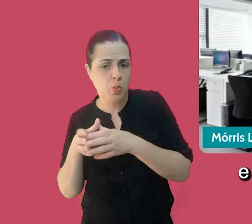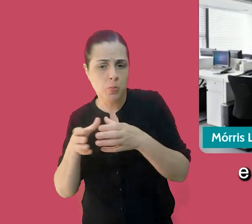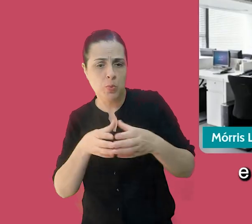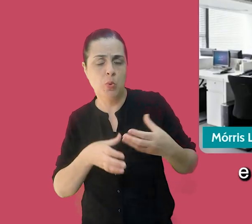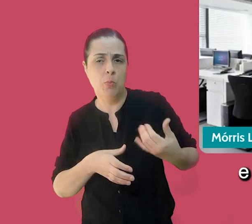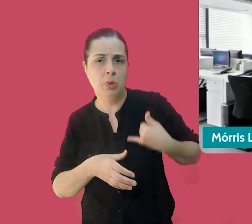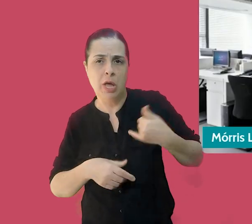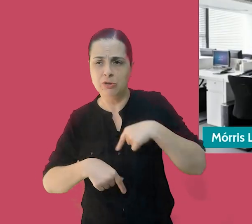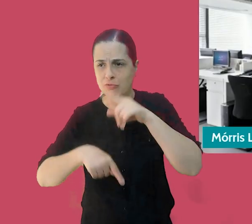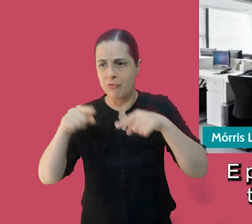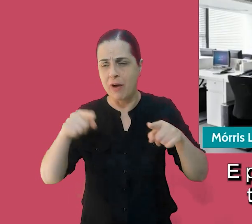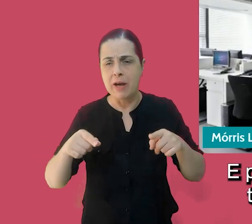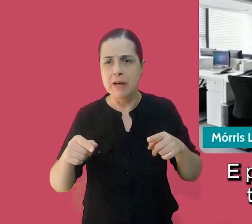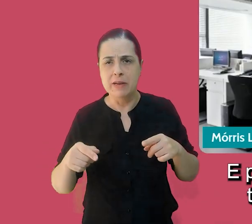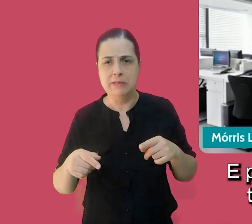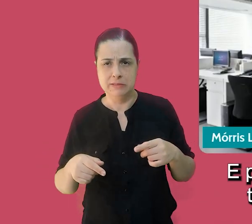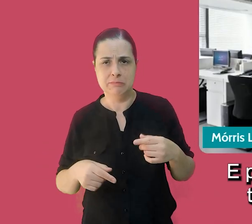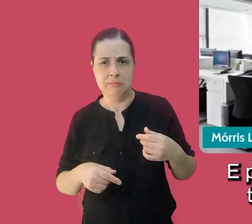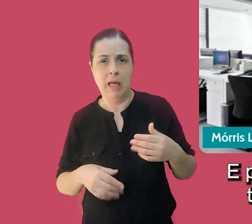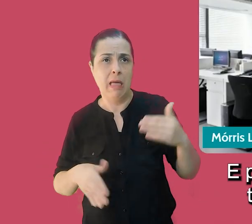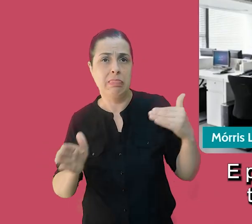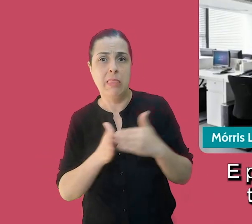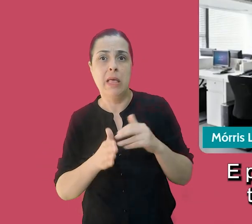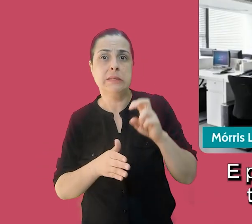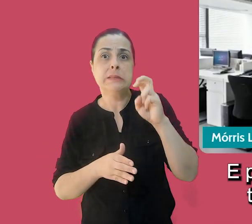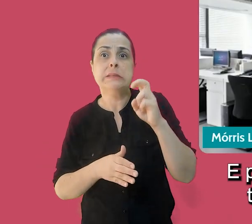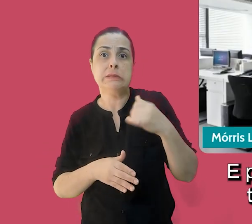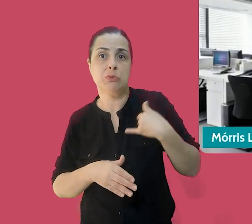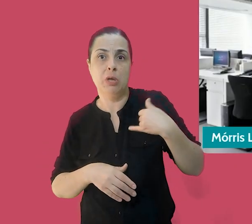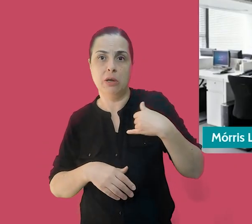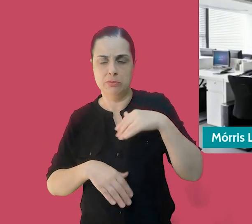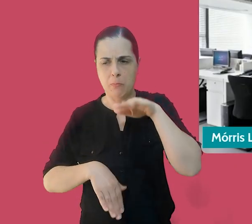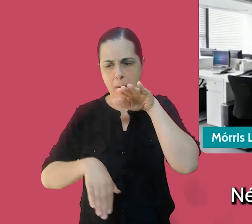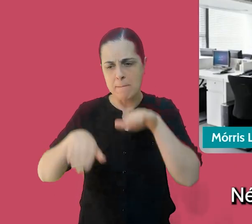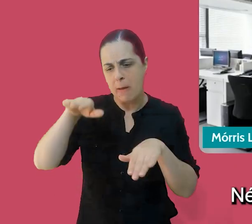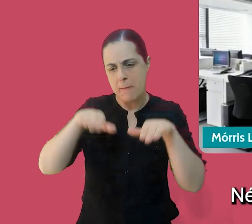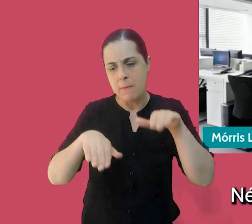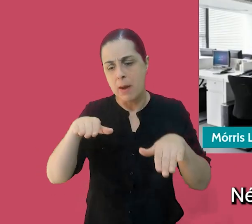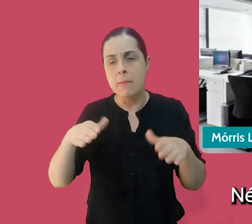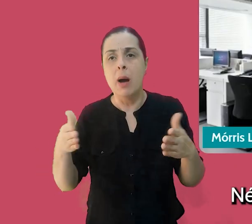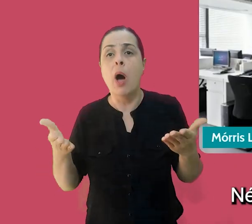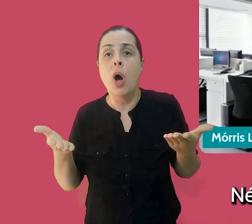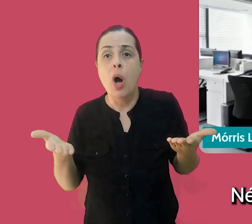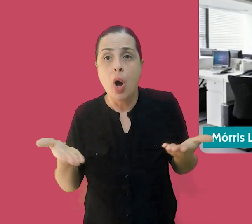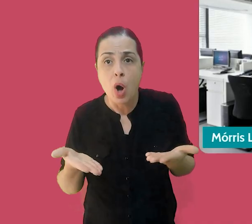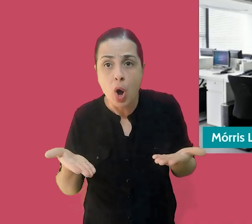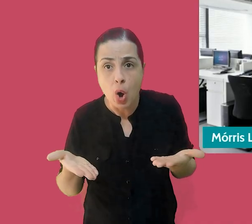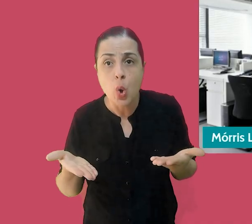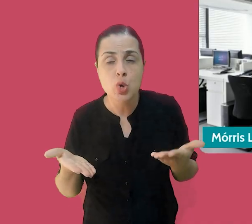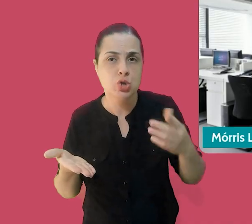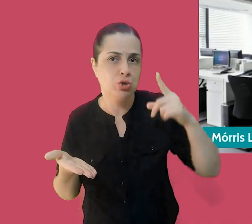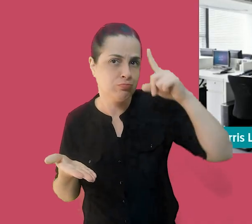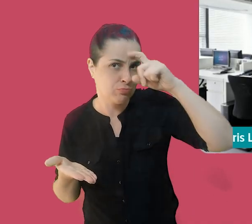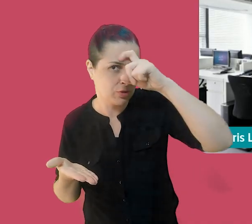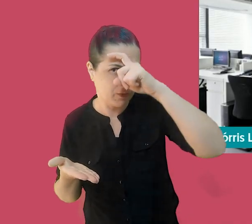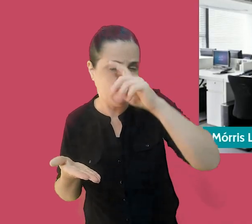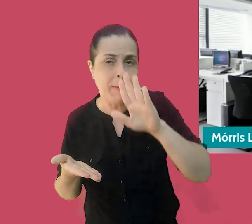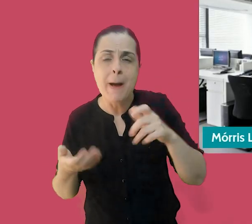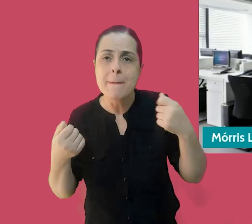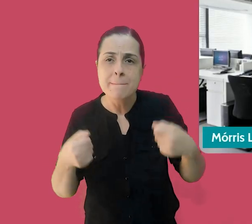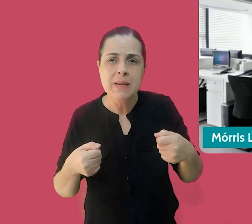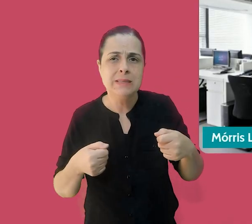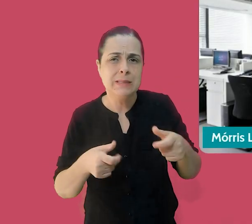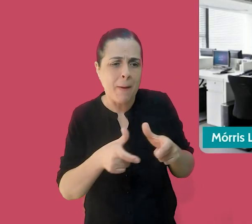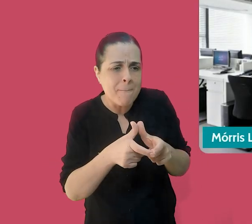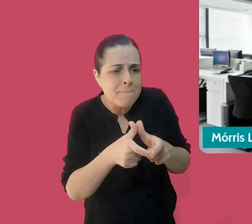precisam se preparar, e porque hoje muitas vezes já está tendo essa dificuldade, né? E aí a gente sempre fala, precisa trazer mais pessoas 50 a